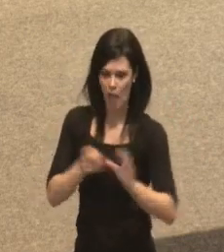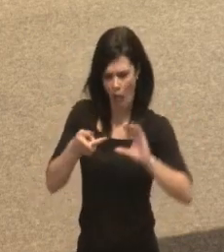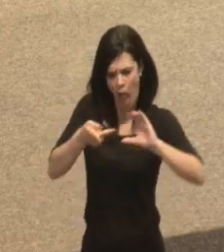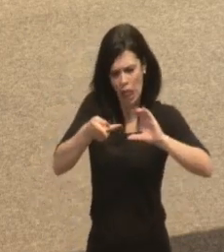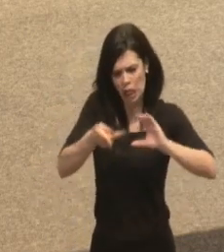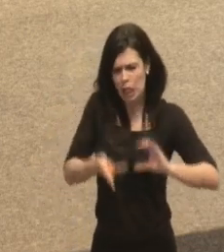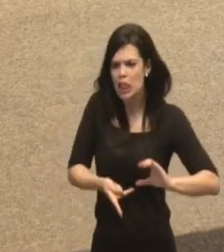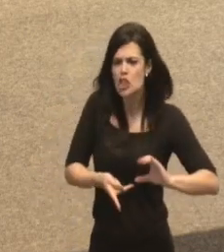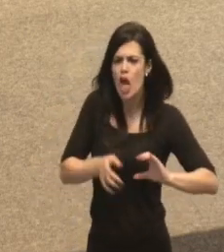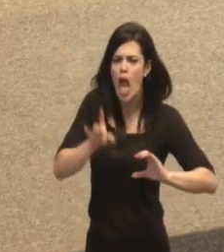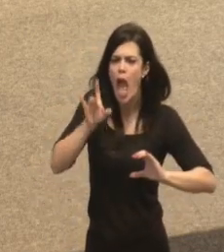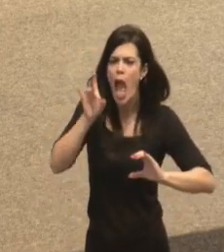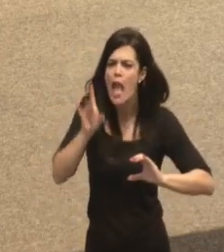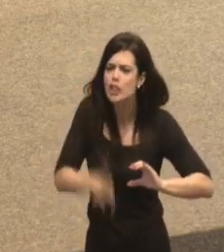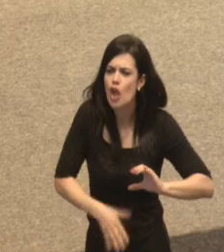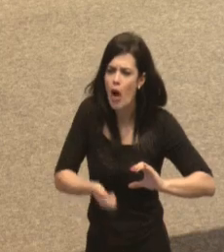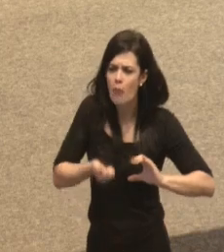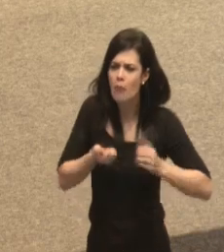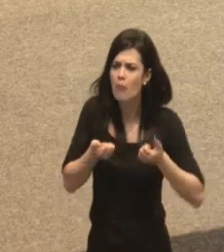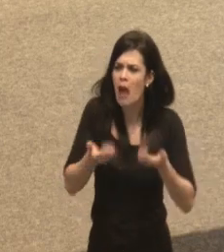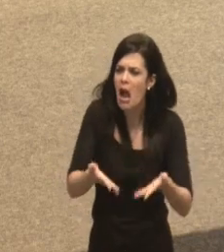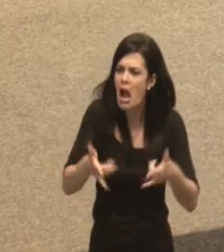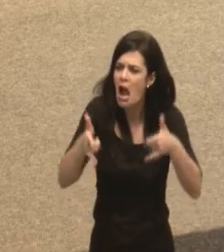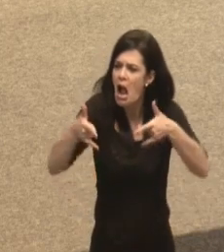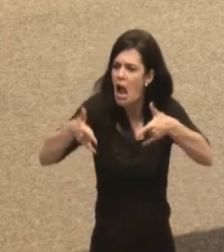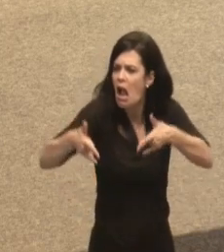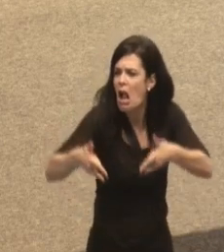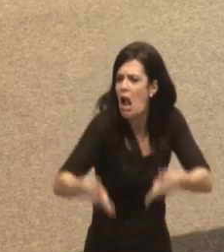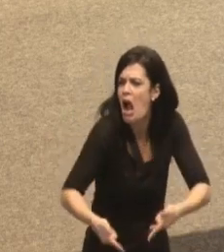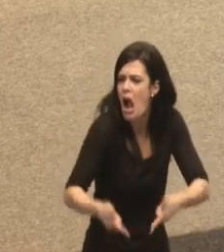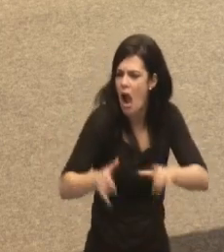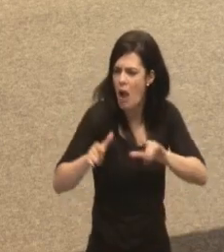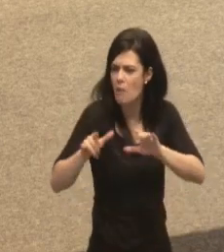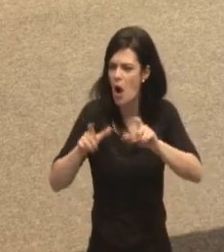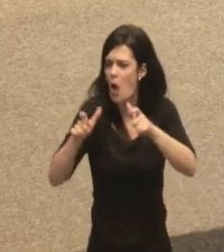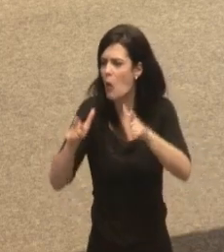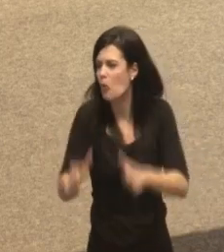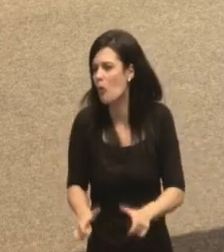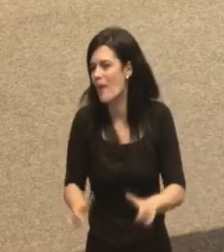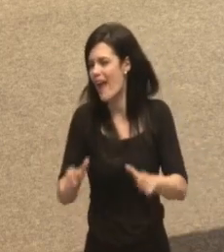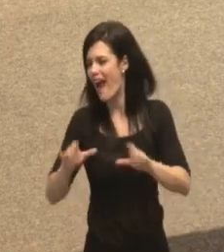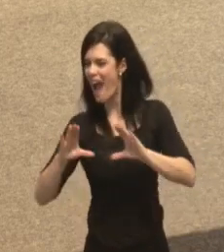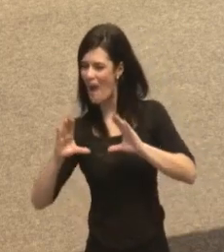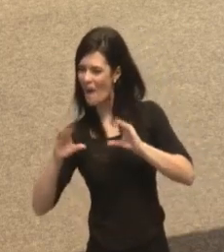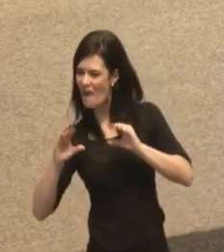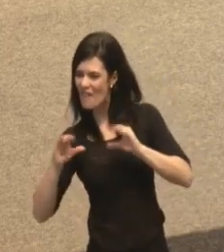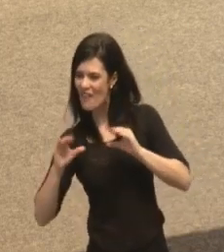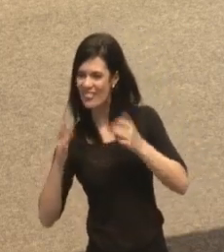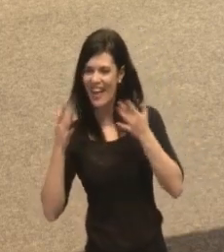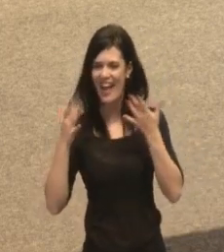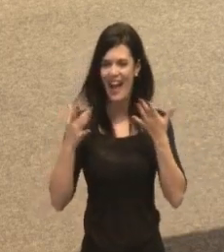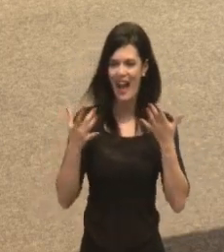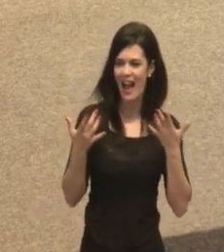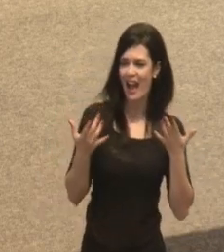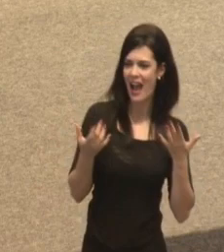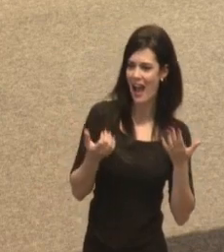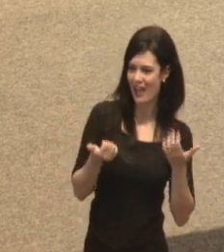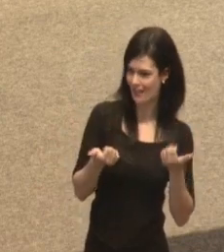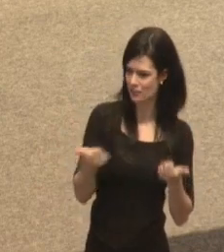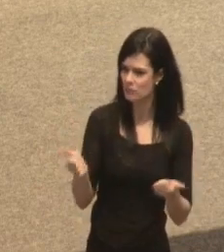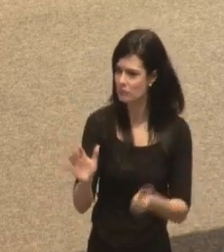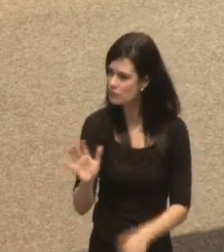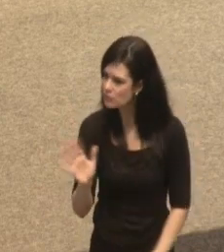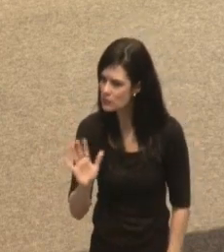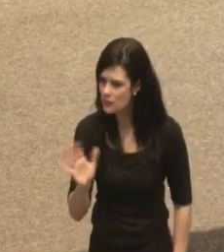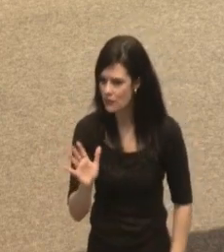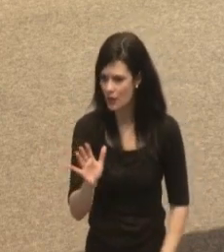não é um lugar apenas para a gente oferecer uma cama, um lugar para as pessoas ficarem, comida, roupa lavada e boas condições para a